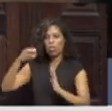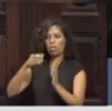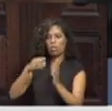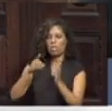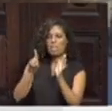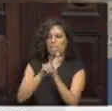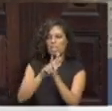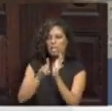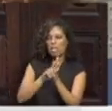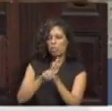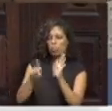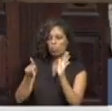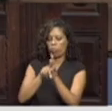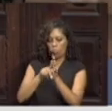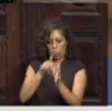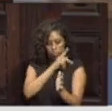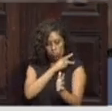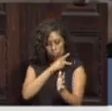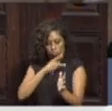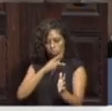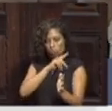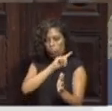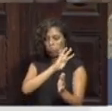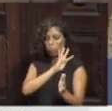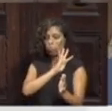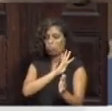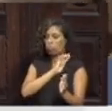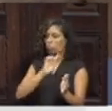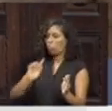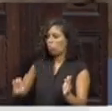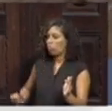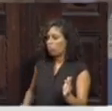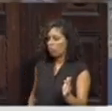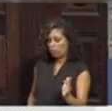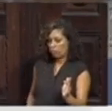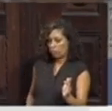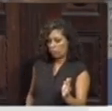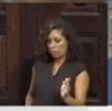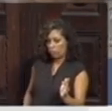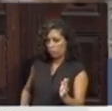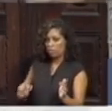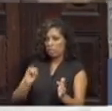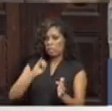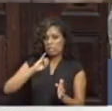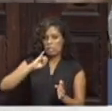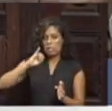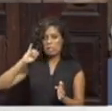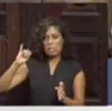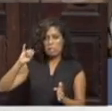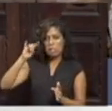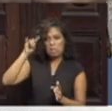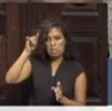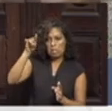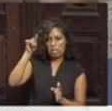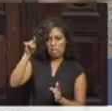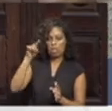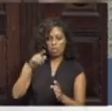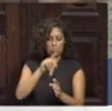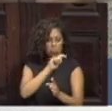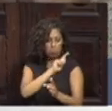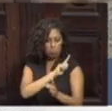fluminense. Porque quando o governador promulga a lei inconstitucional, eu vou lá reclamar no Tribunal